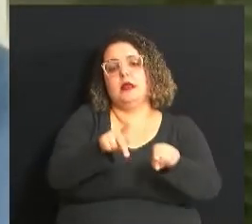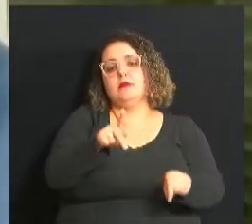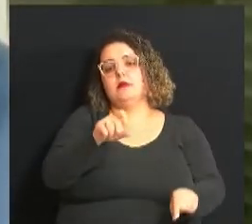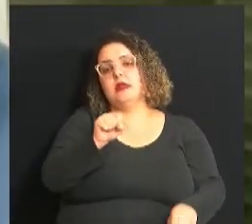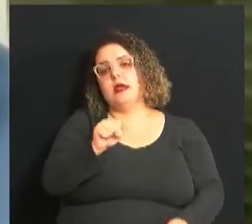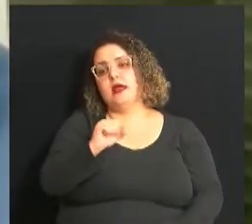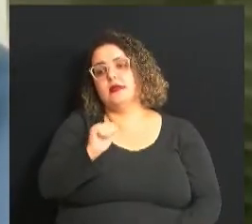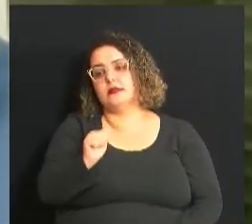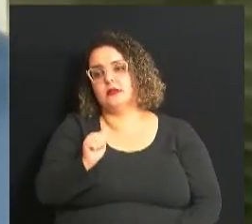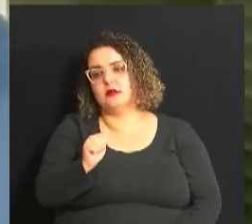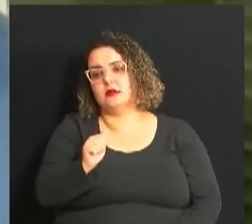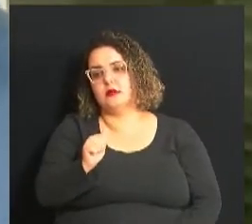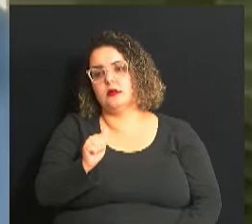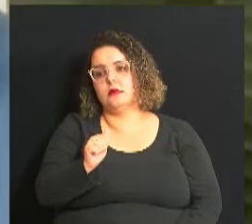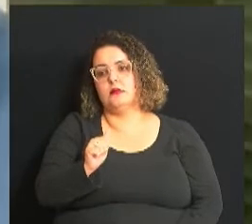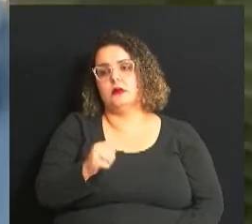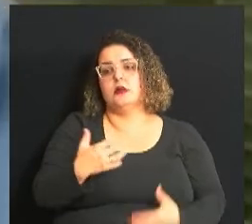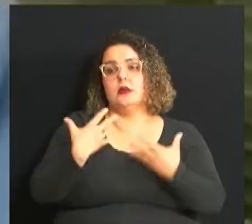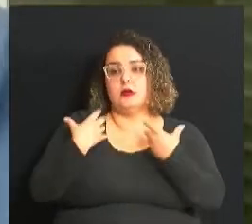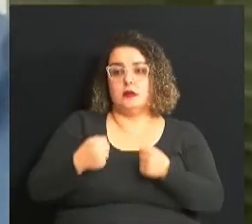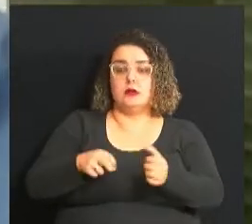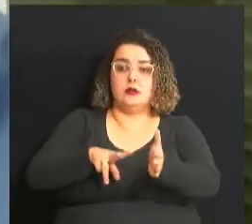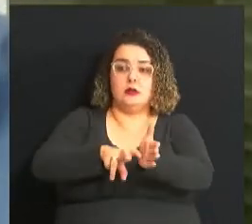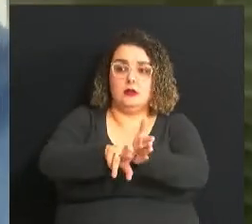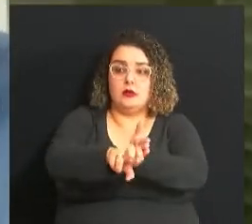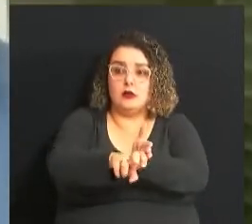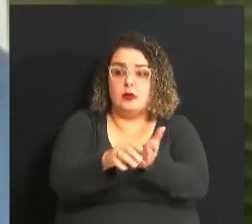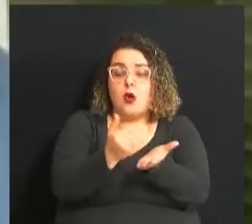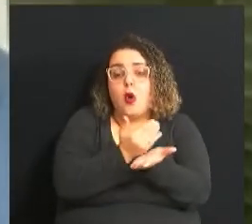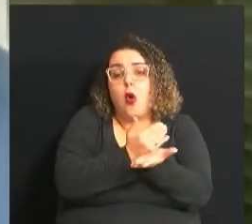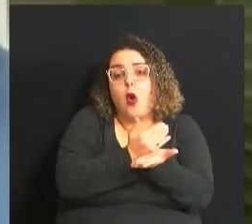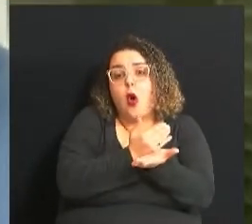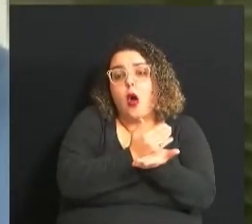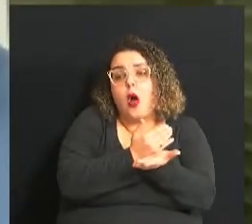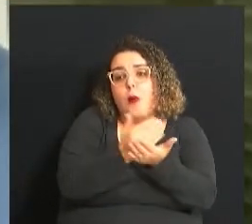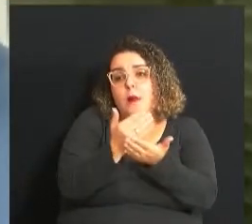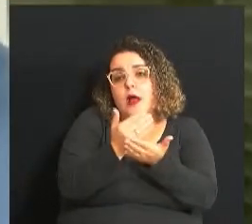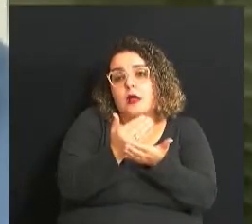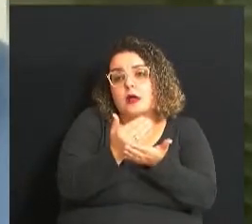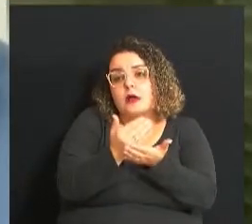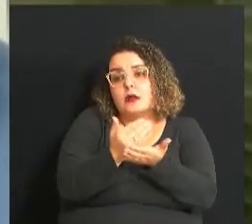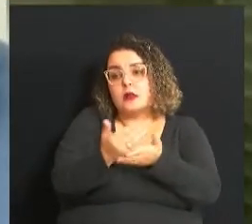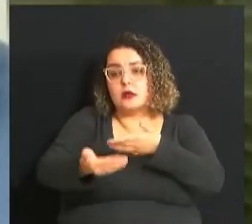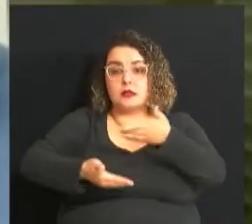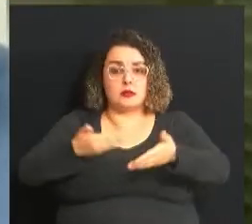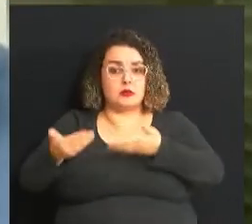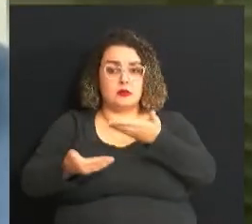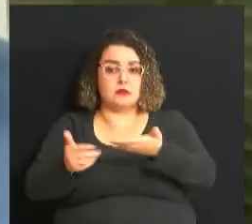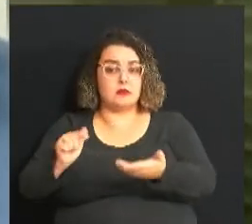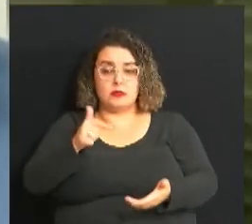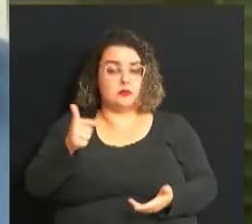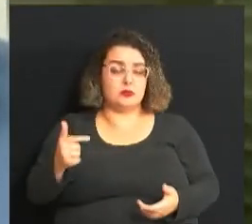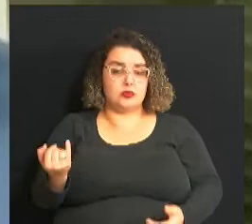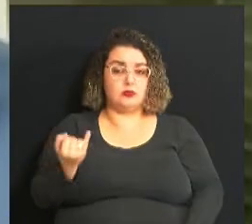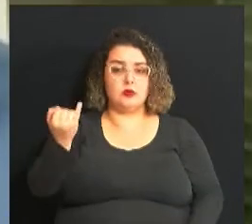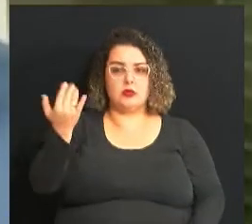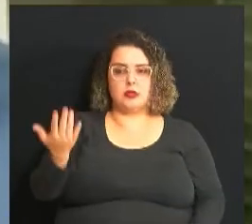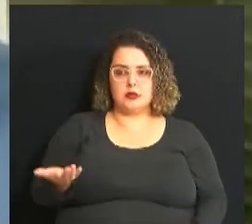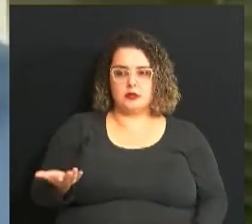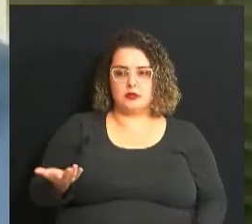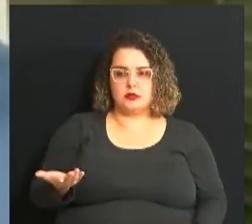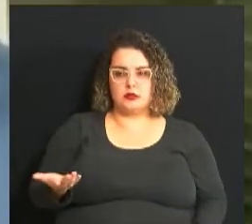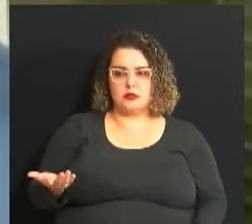estavam sendo diagnosticados com doença tão inicial que eles estavam sendo tratados sem necessidade. E